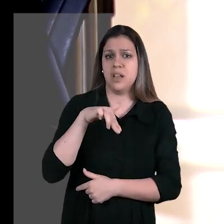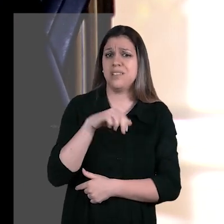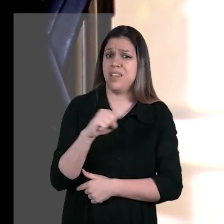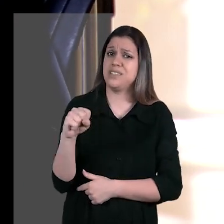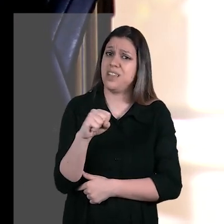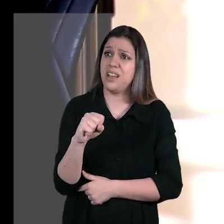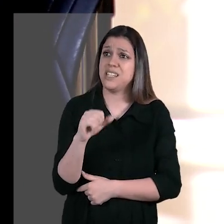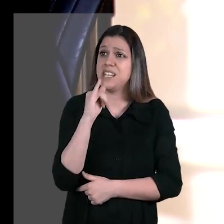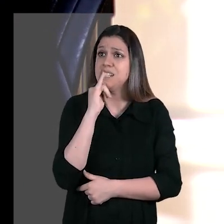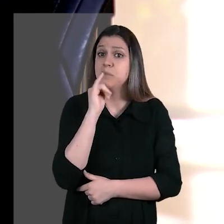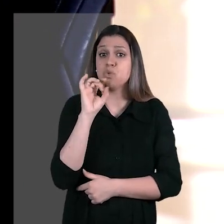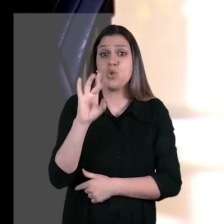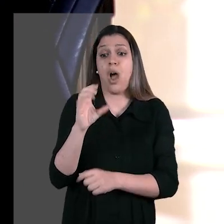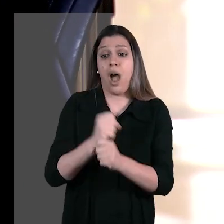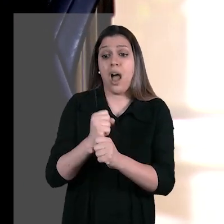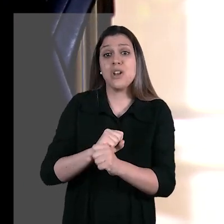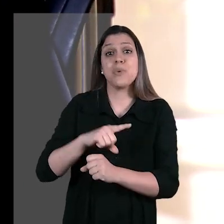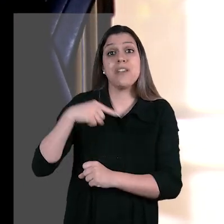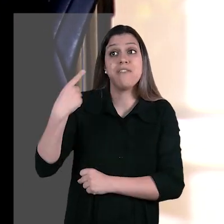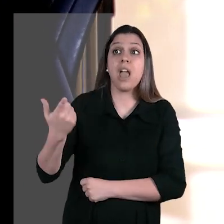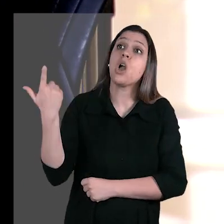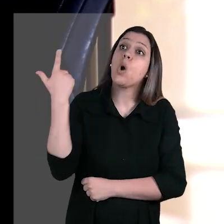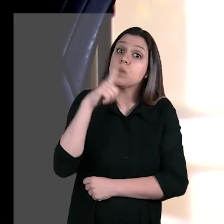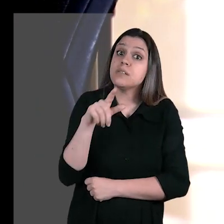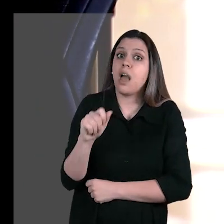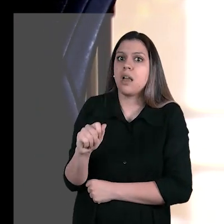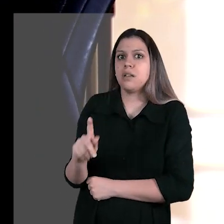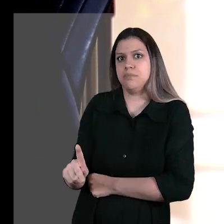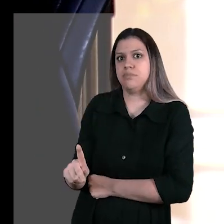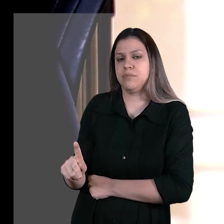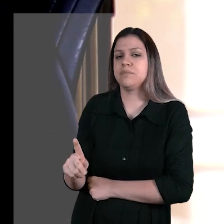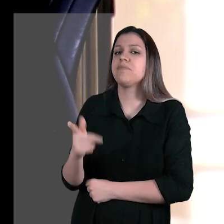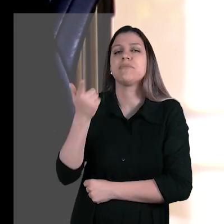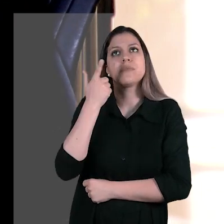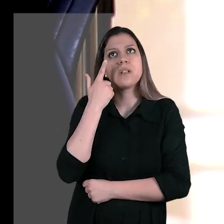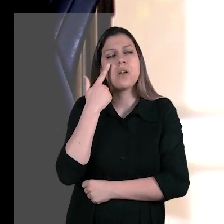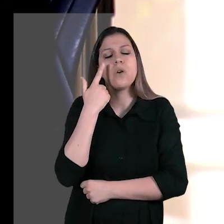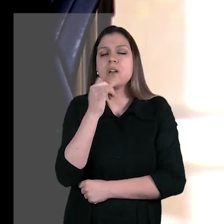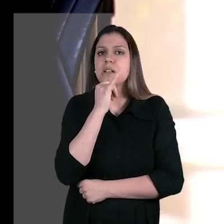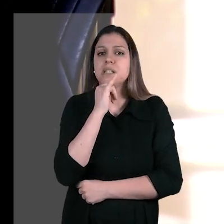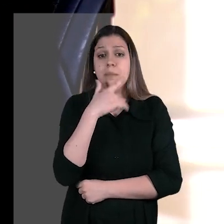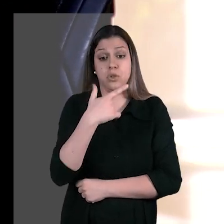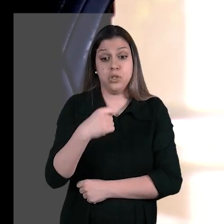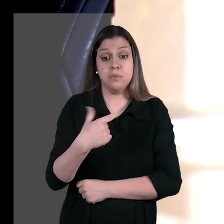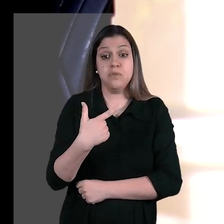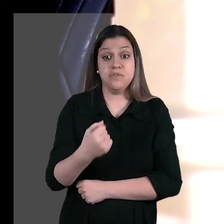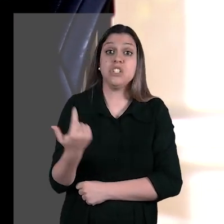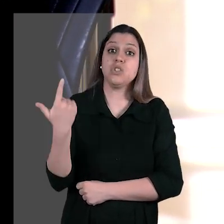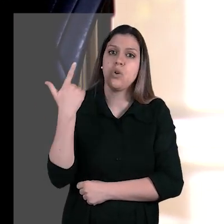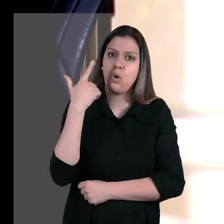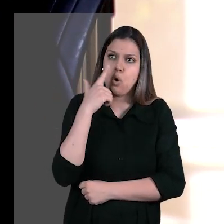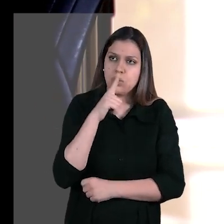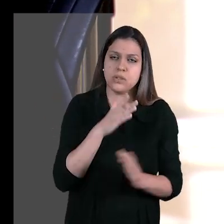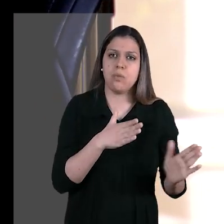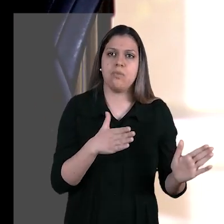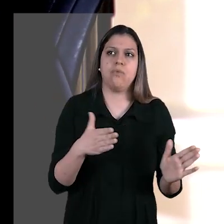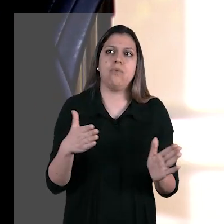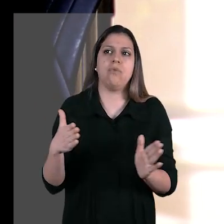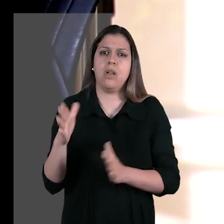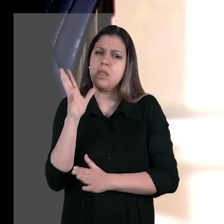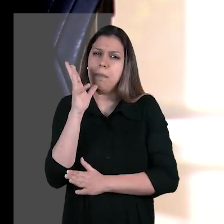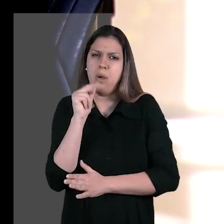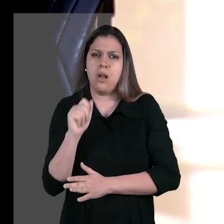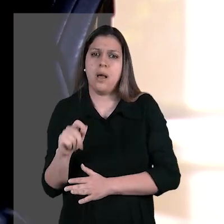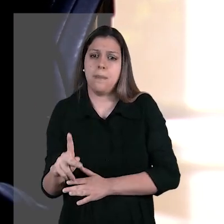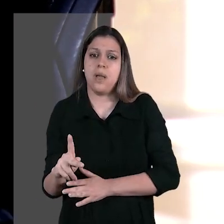é uma realidade que a gente tem observado no nosso trabalho. Vamos supor que ele saia lá em 2020, né, jogando um